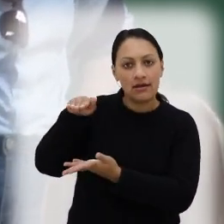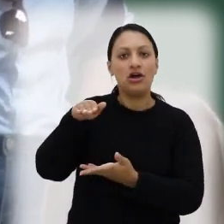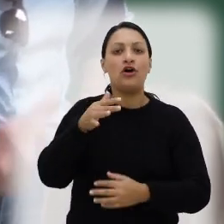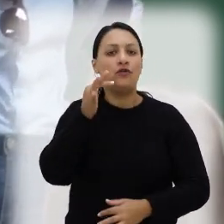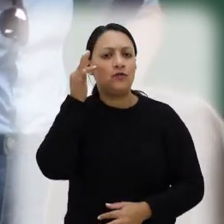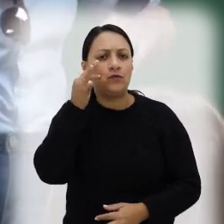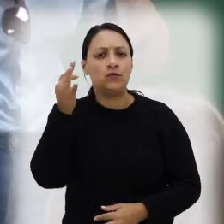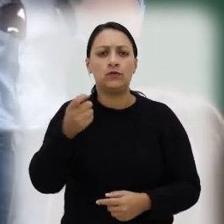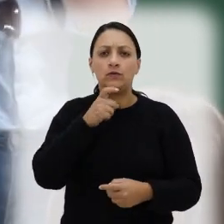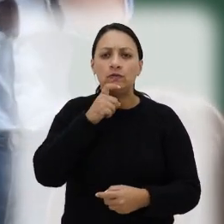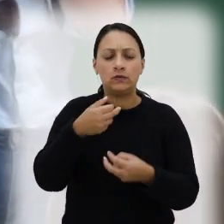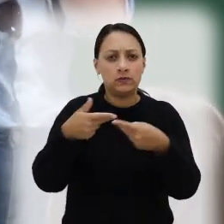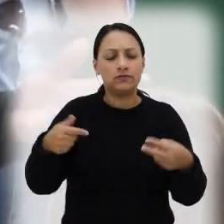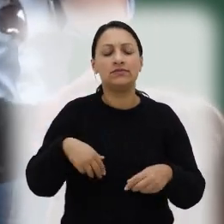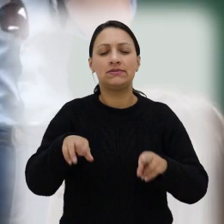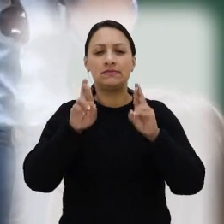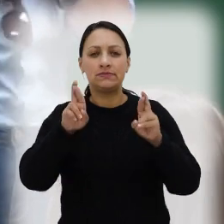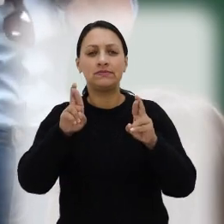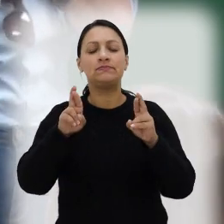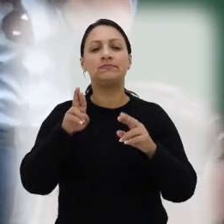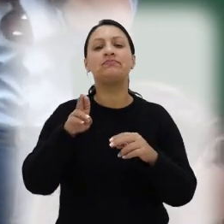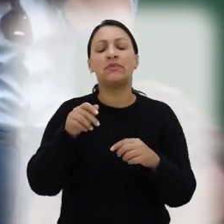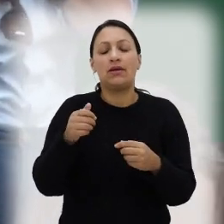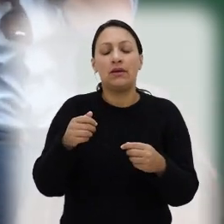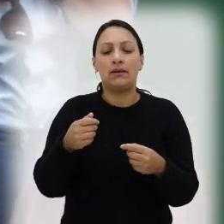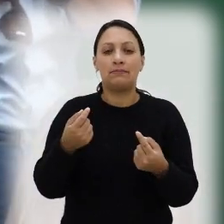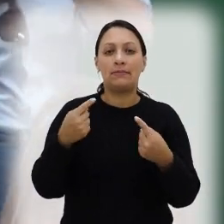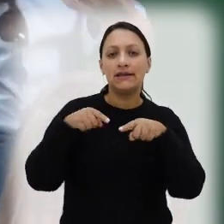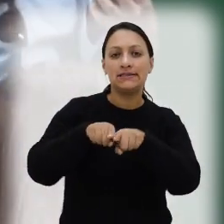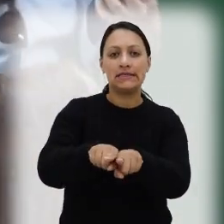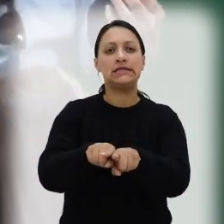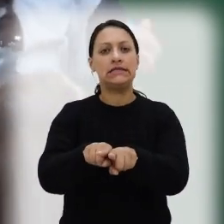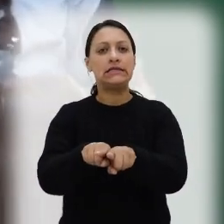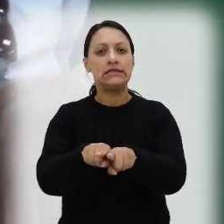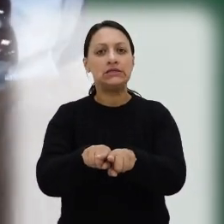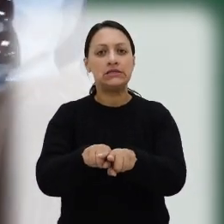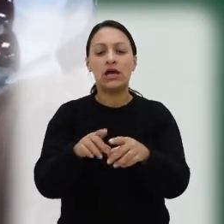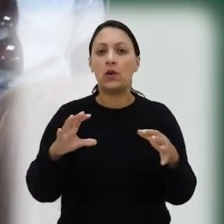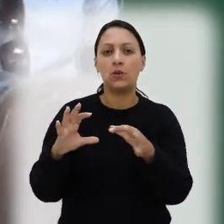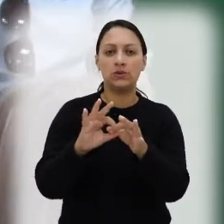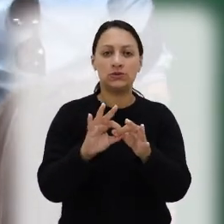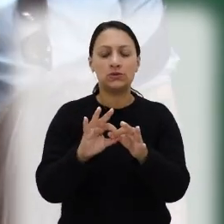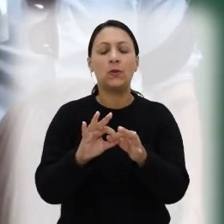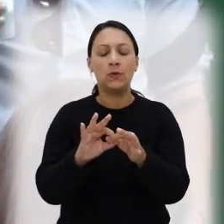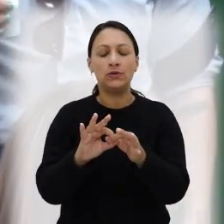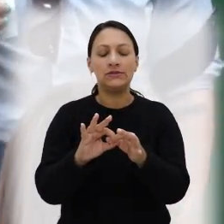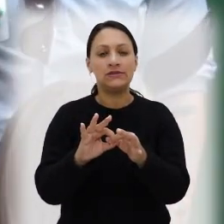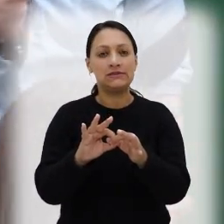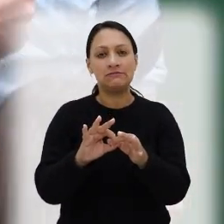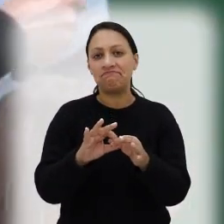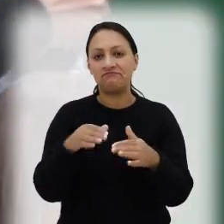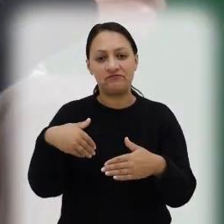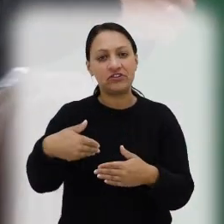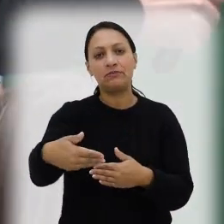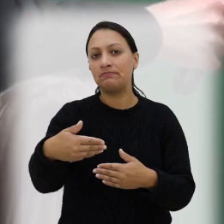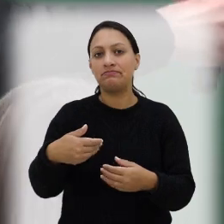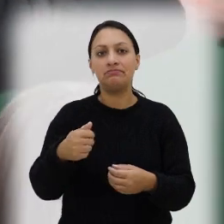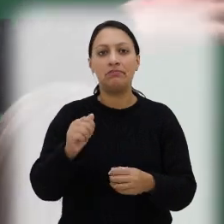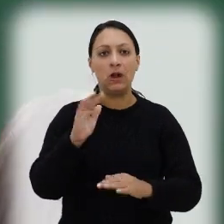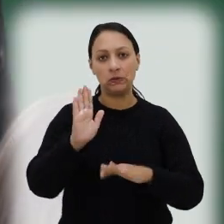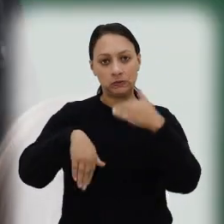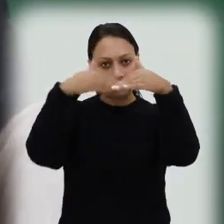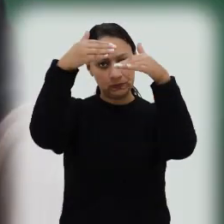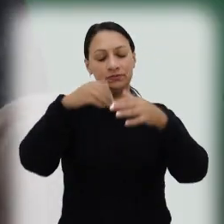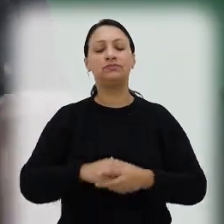BRD Labs novas conexões, parcerias com as empresas âncoras, enfim, os próximos passos de desenvolvimento. Legal, obrigada.